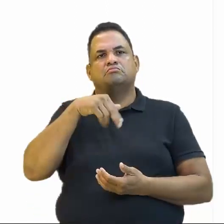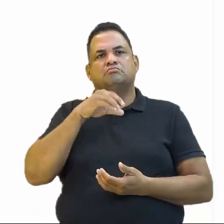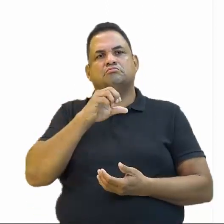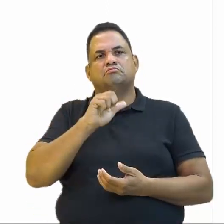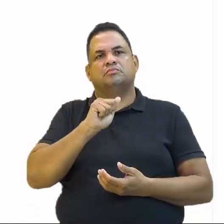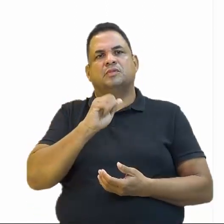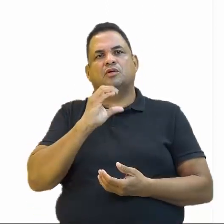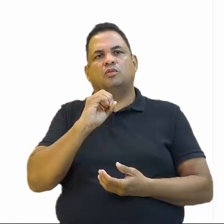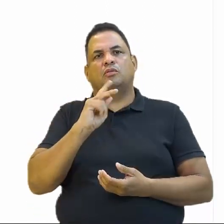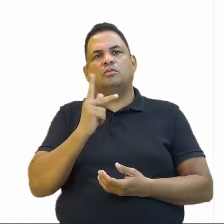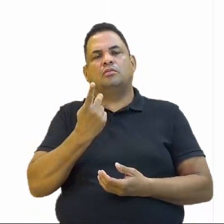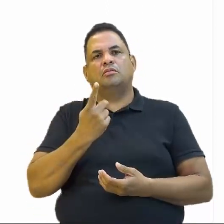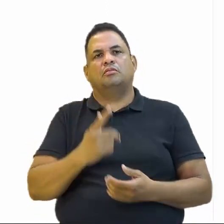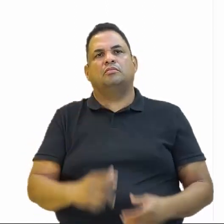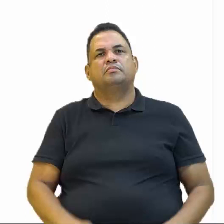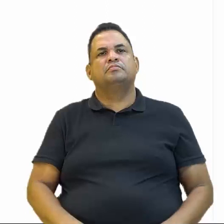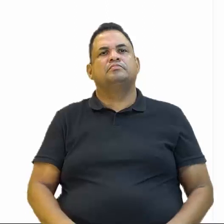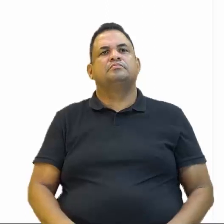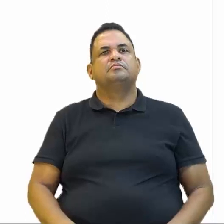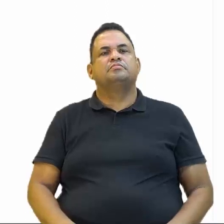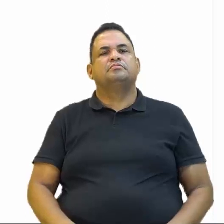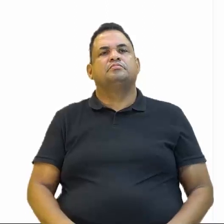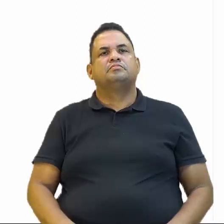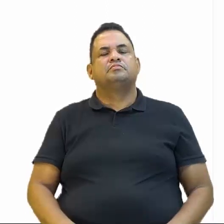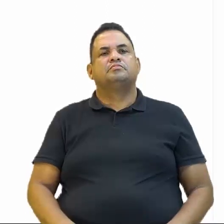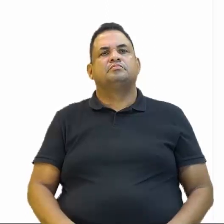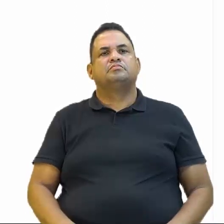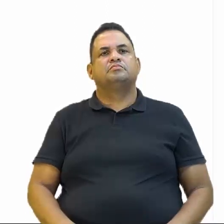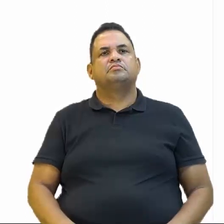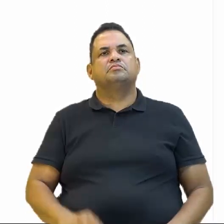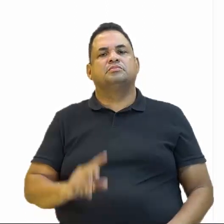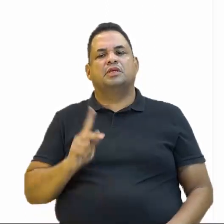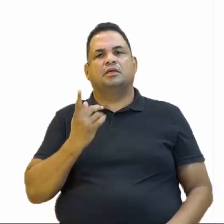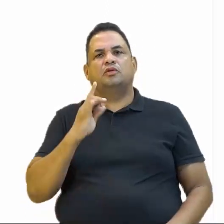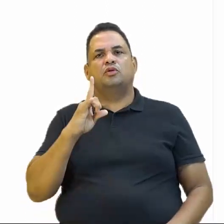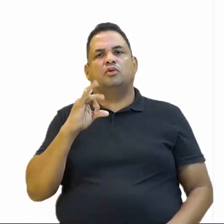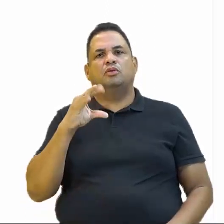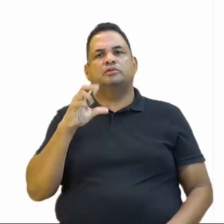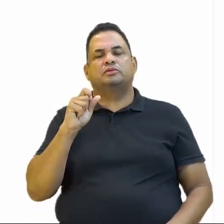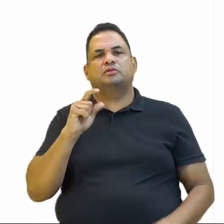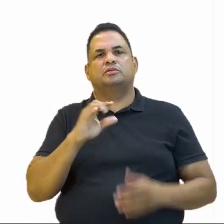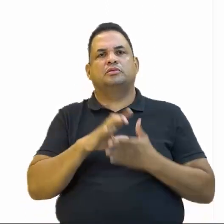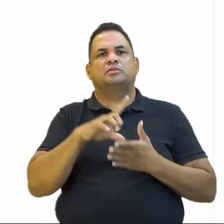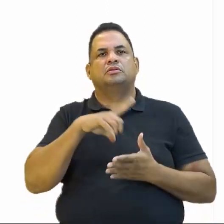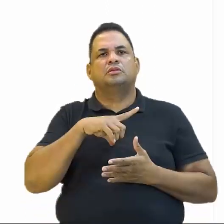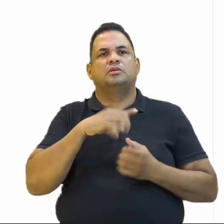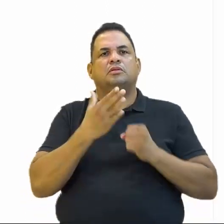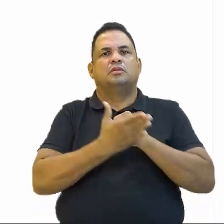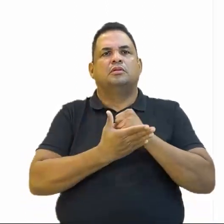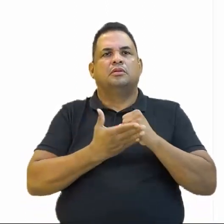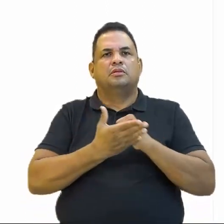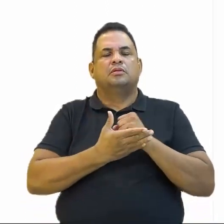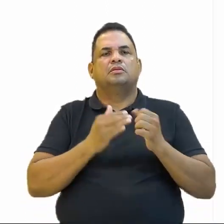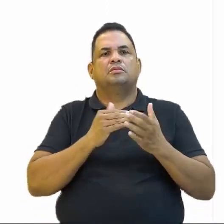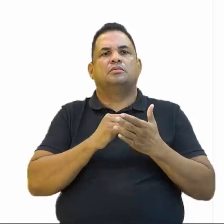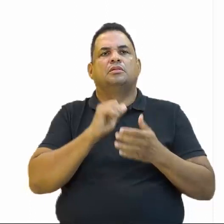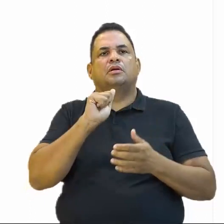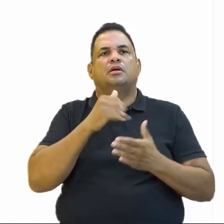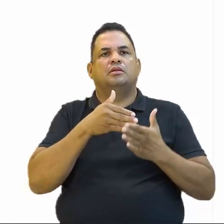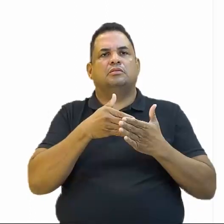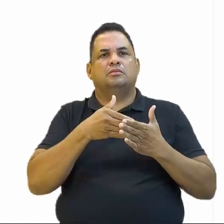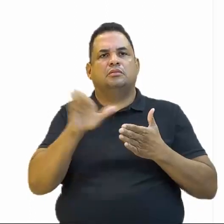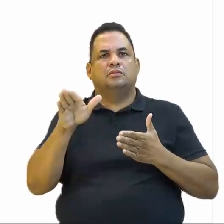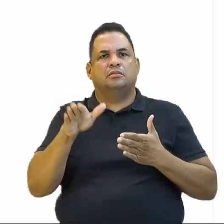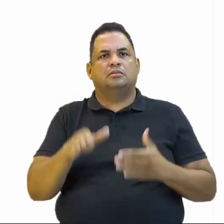NaOH, hidróxido de sódio. Se é hidróxido, nós temos uma base. Então a letra A já está fora logo de